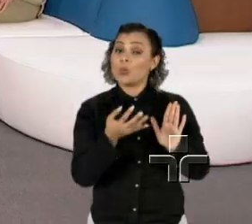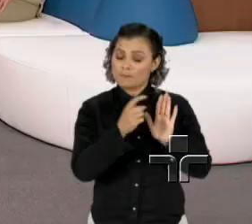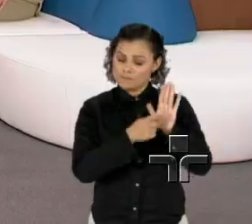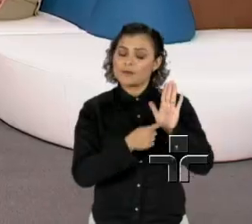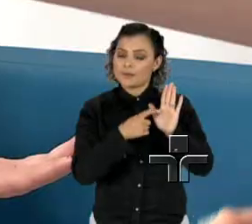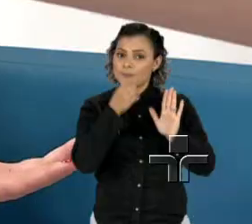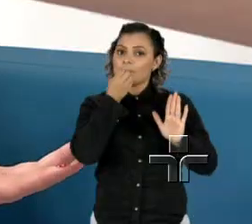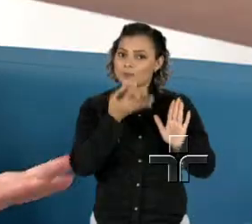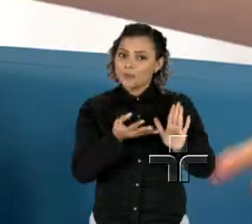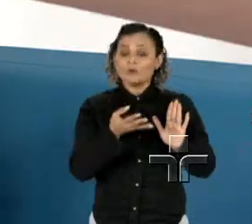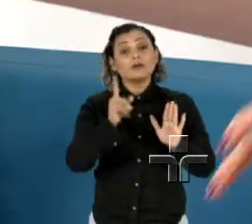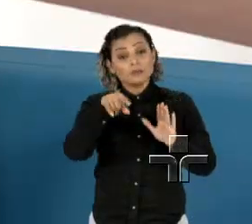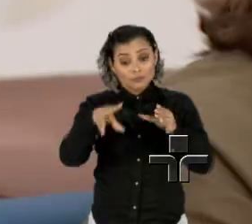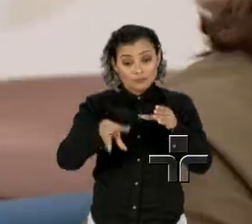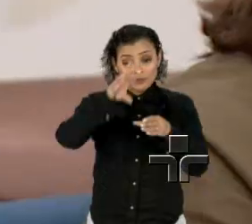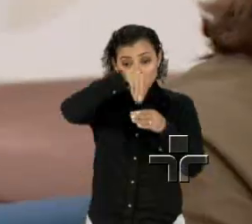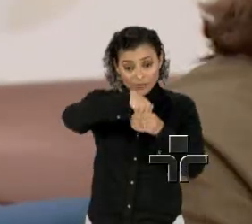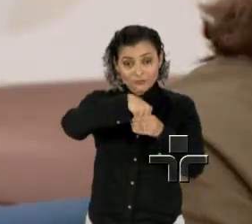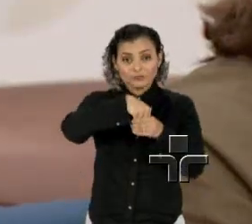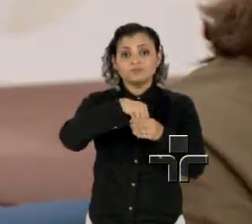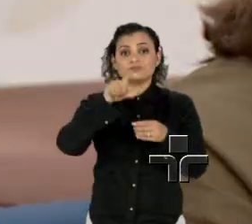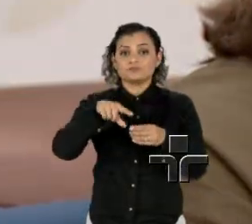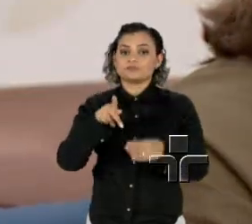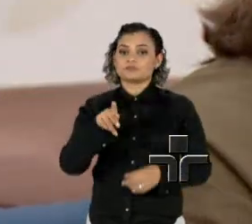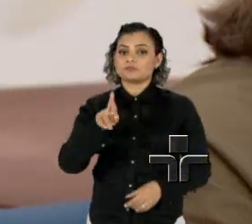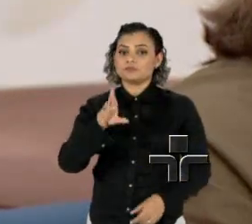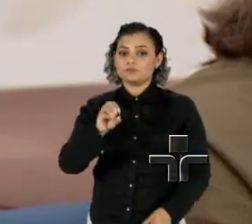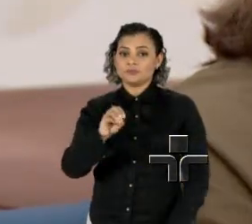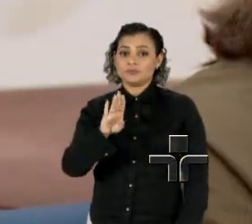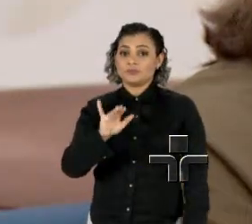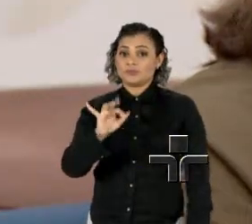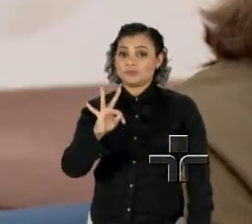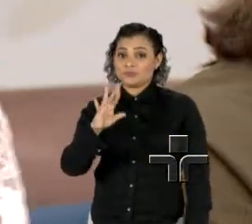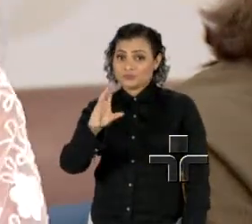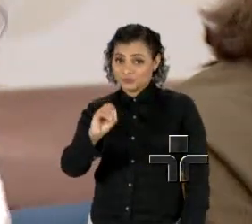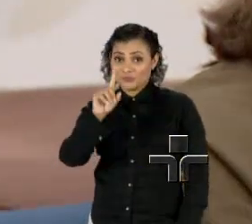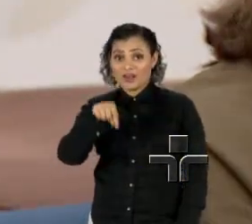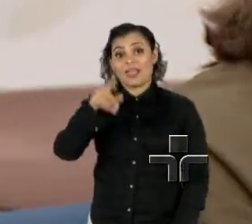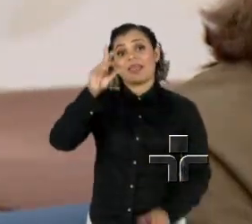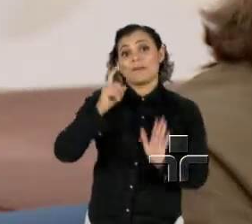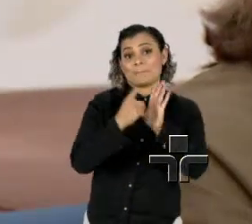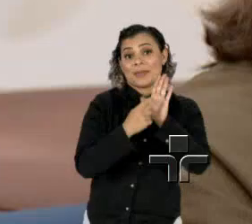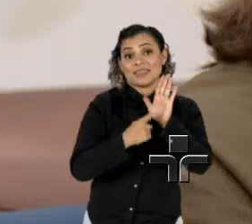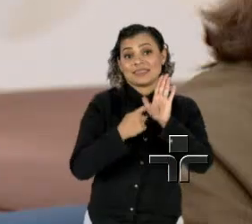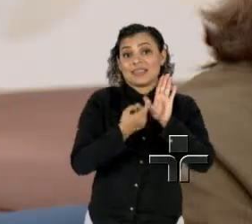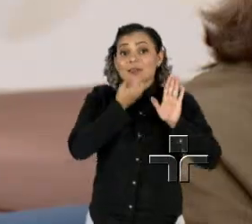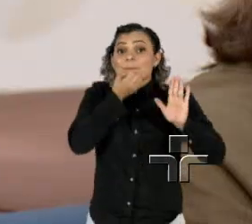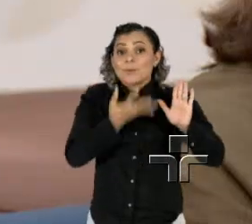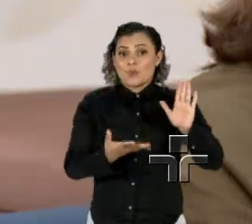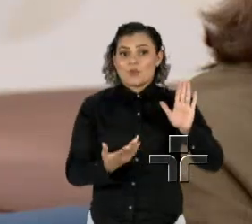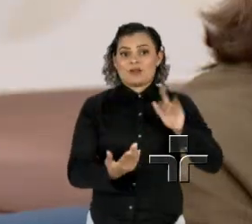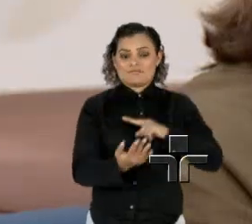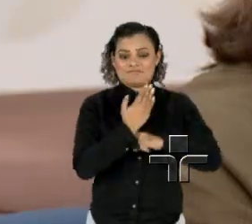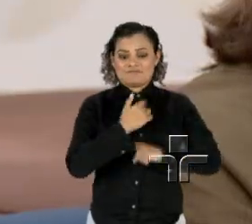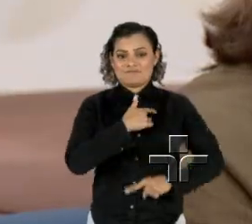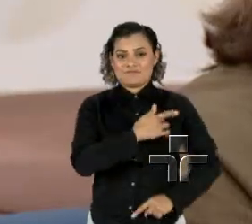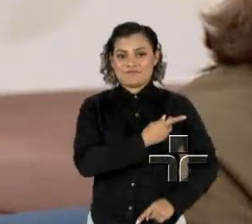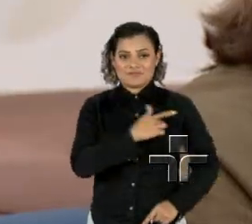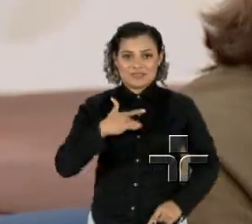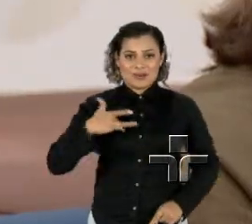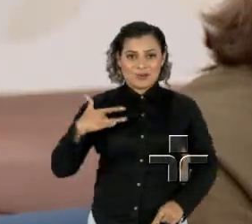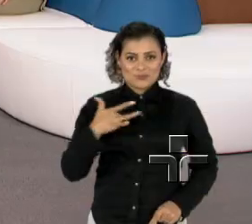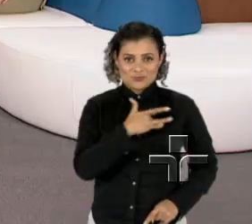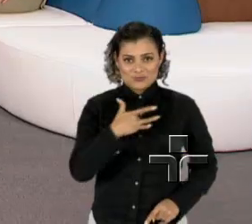são adicionadas, são os probióticos. Uhum. Entendi. São bactérias que a gente chama bactérias benéficas, uhum, né? Eu prefiro usar esse